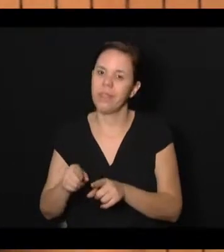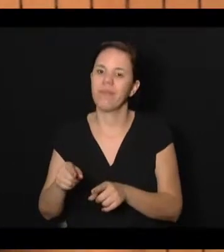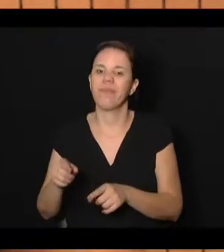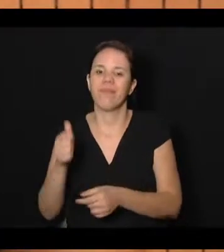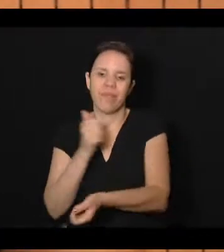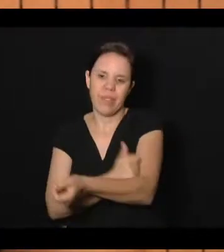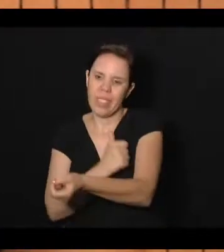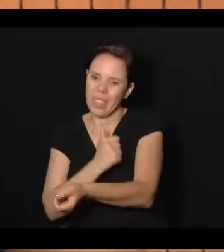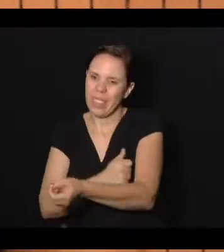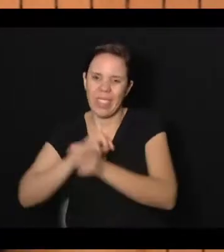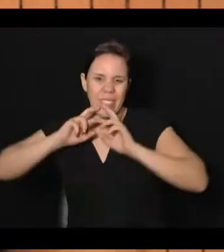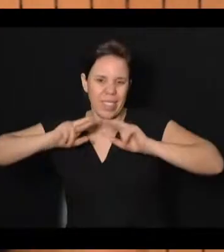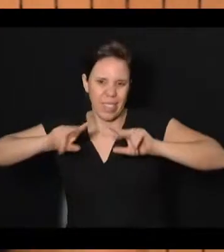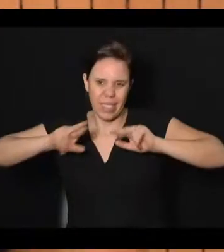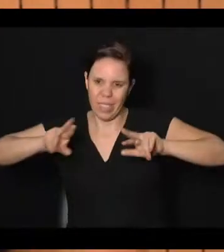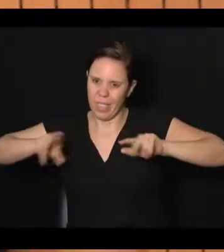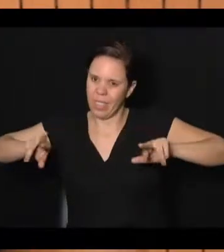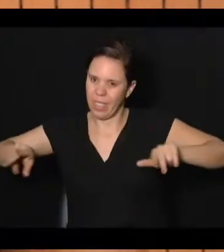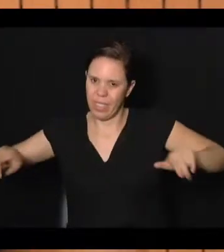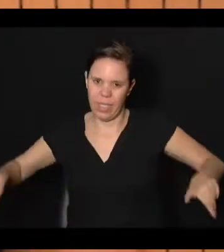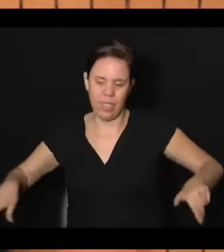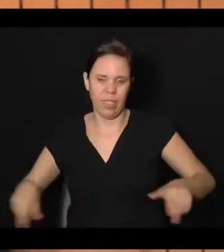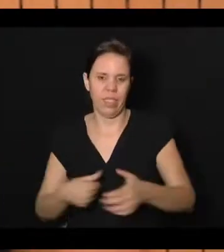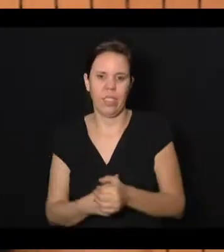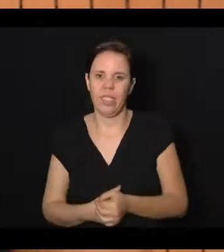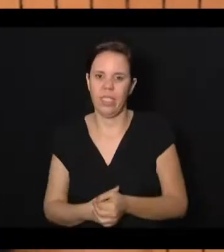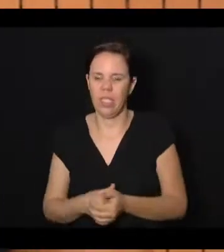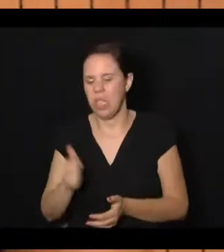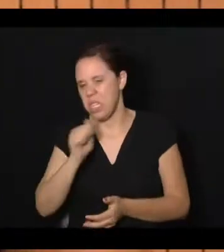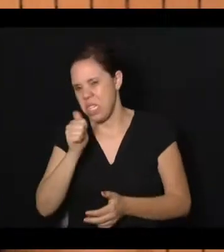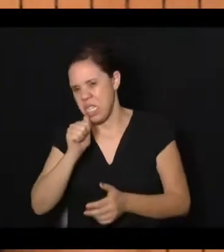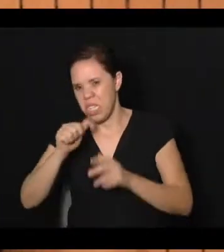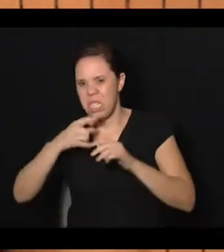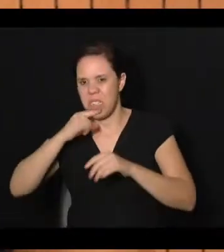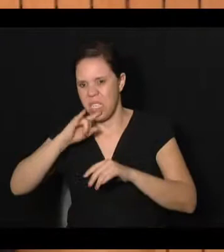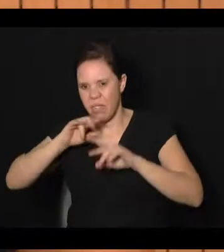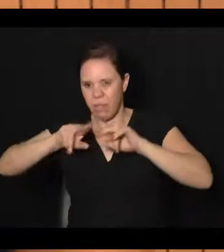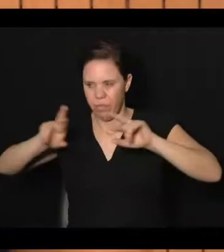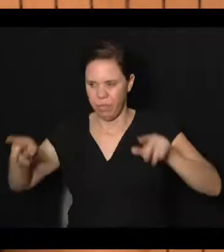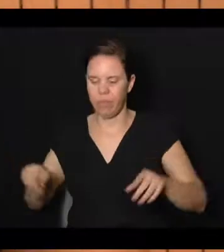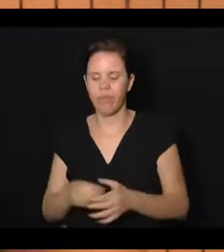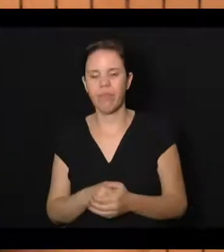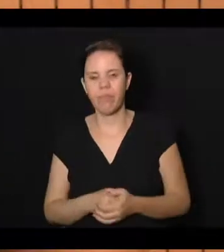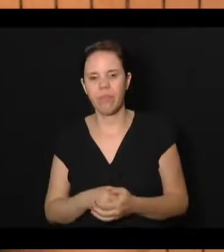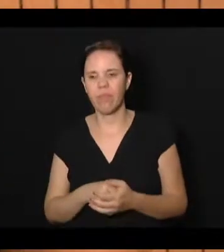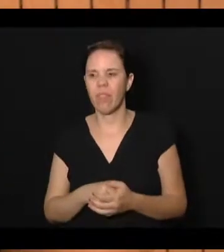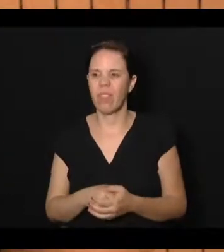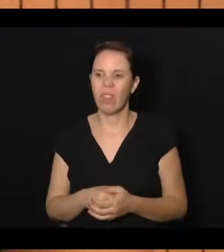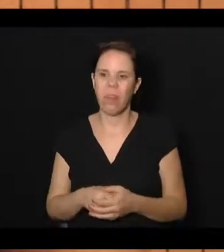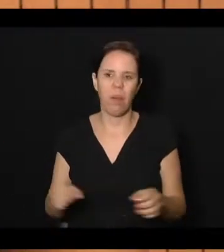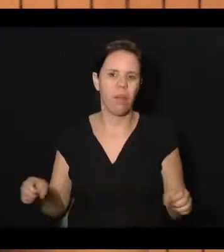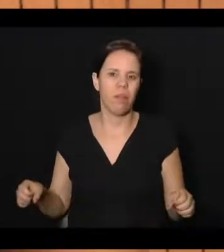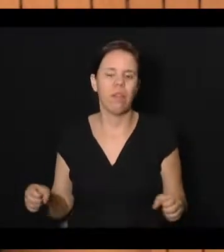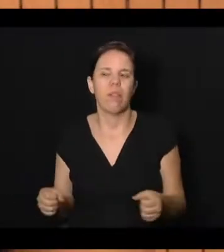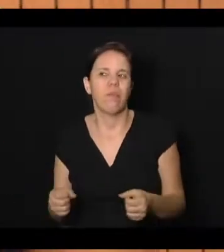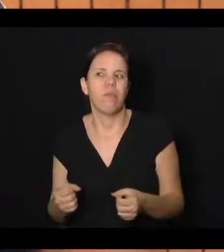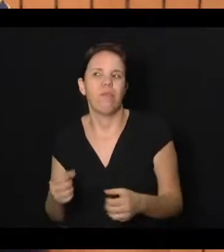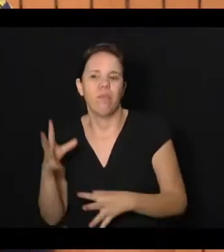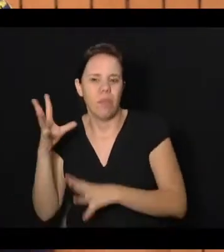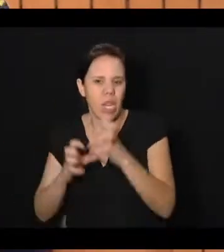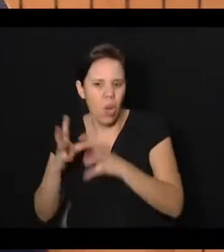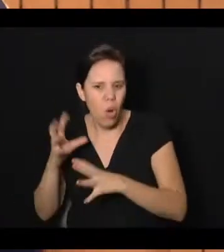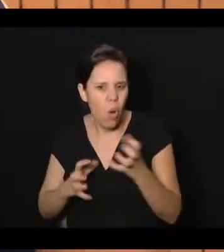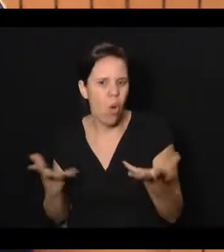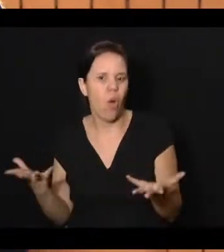ambos em virtude da dependência química do uso excessivo do álcool teve um desentendimento na família e acabou indo